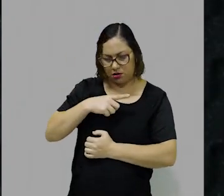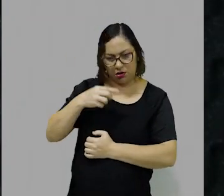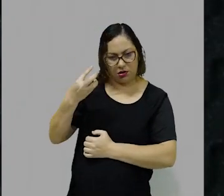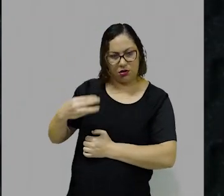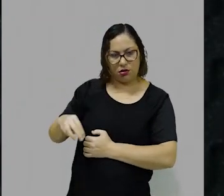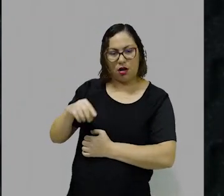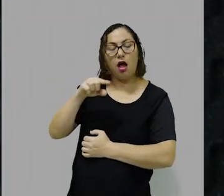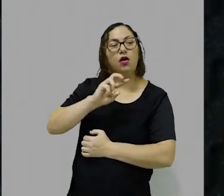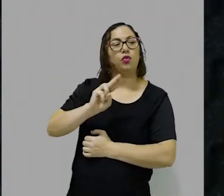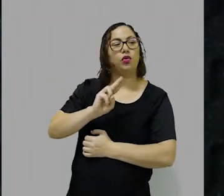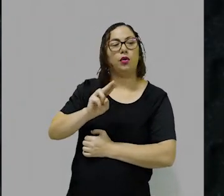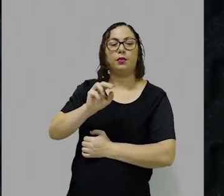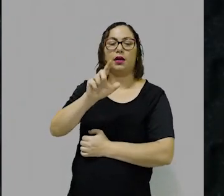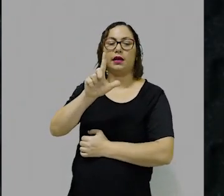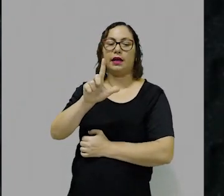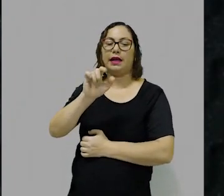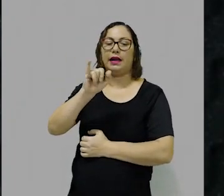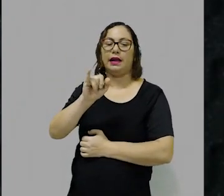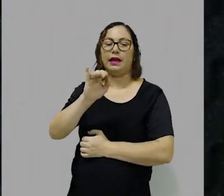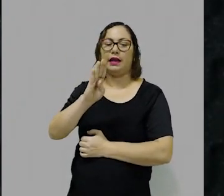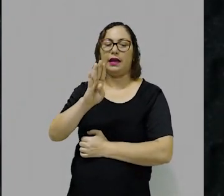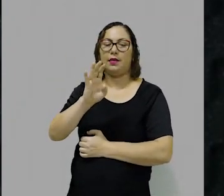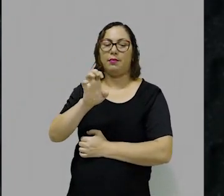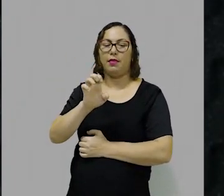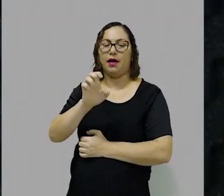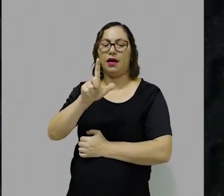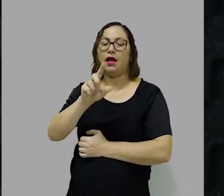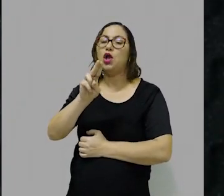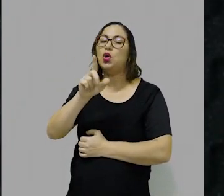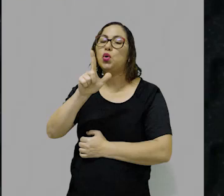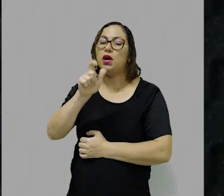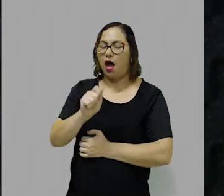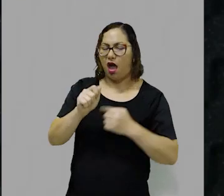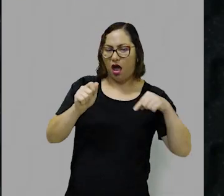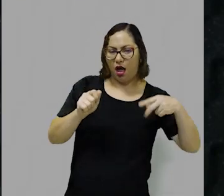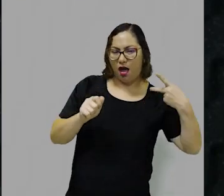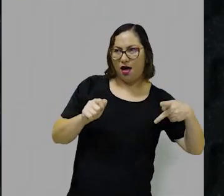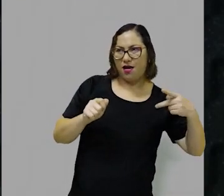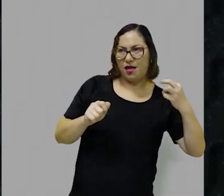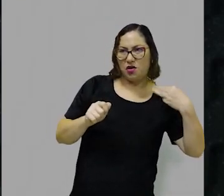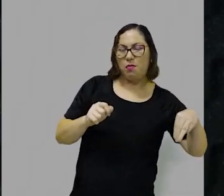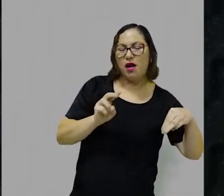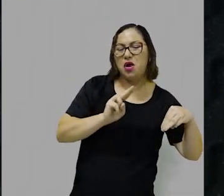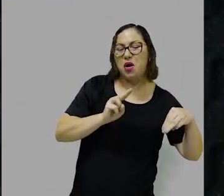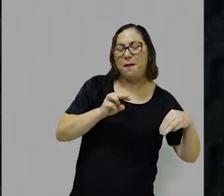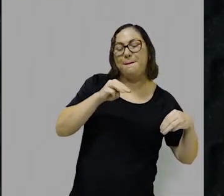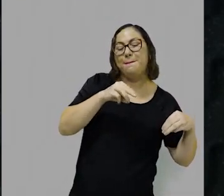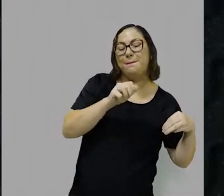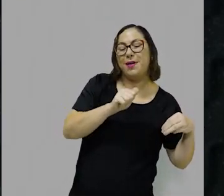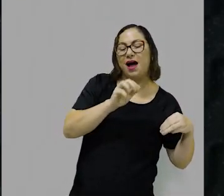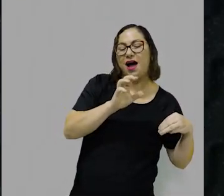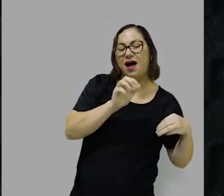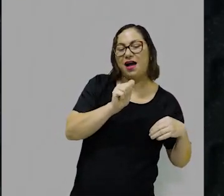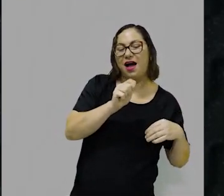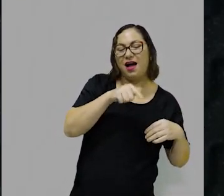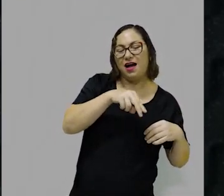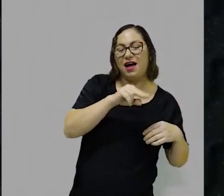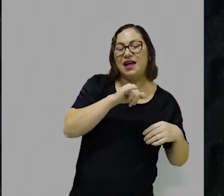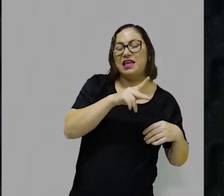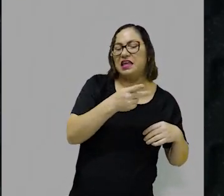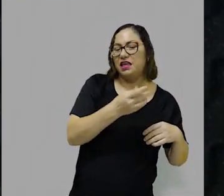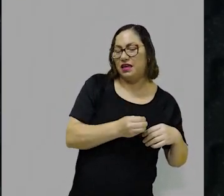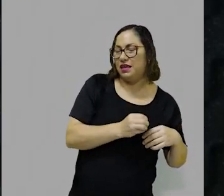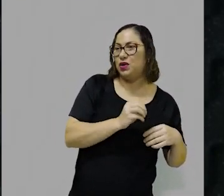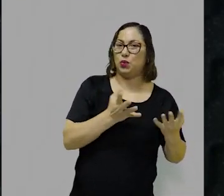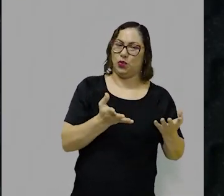inseto por libélula. Aqui no Maranhão chama de macaquinho. Quem já ouviu isso sabe o que eu estou falando. Não me pergunta porque chama assim, porque eu cresci aprendendo